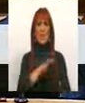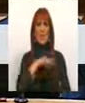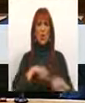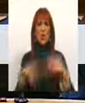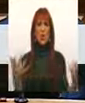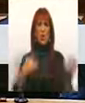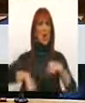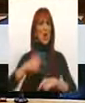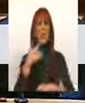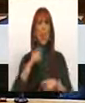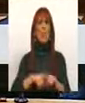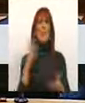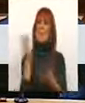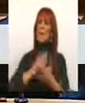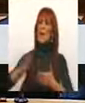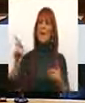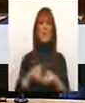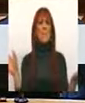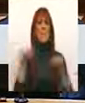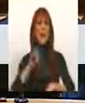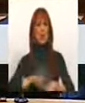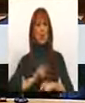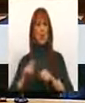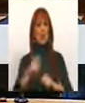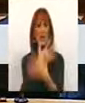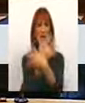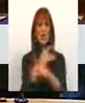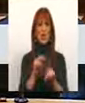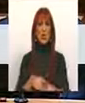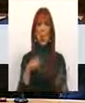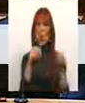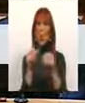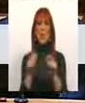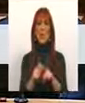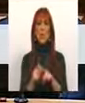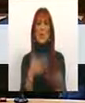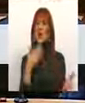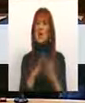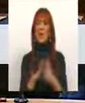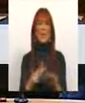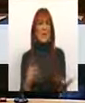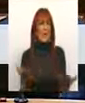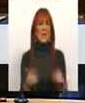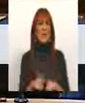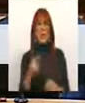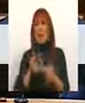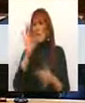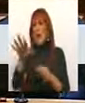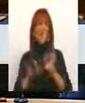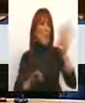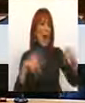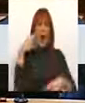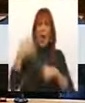deputados, nós não podemos partir para mais uma época de incêndios em que os meios são usados de forma casuística